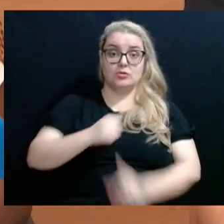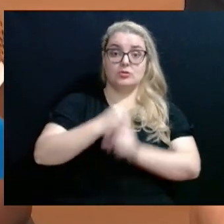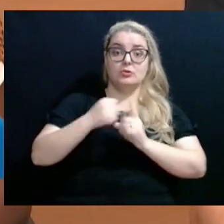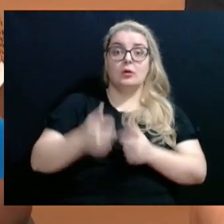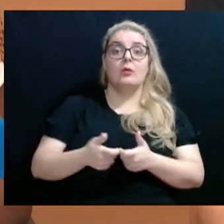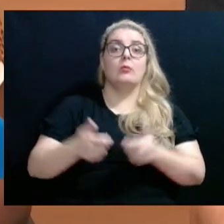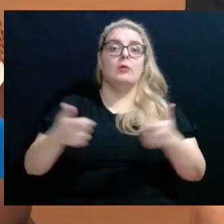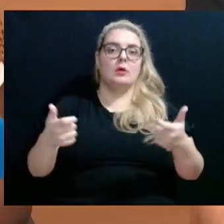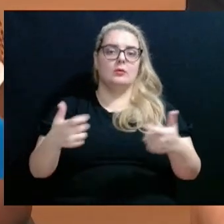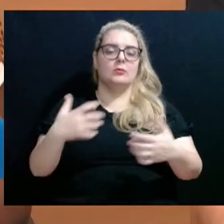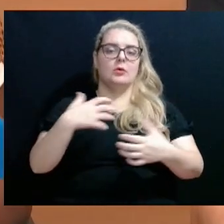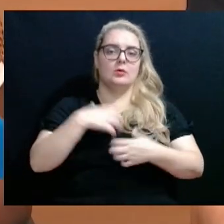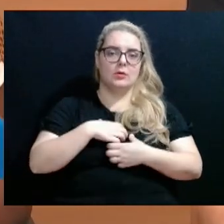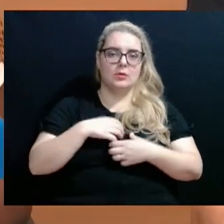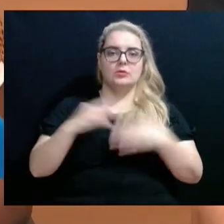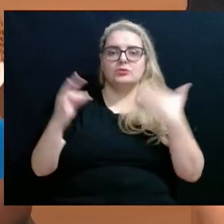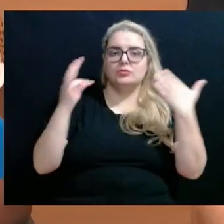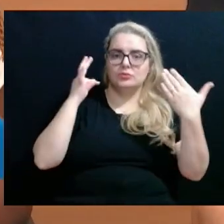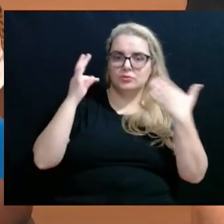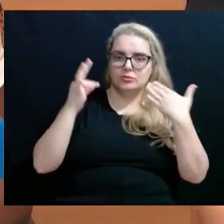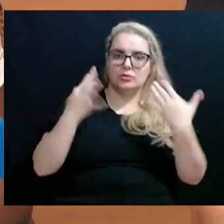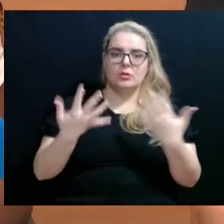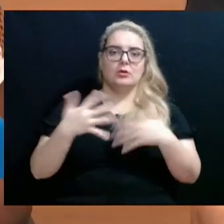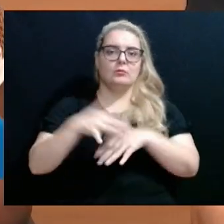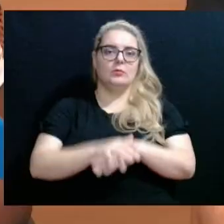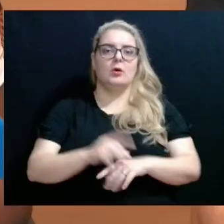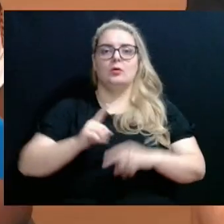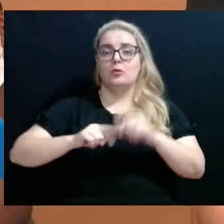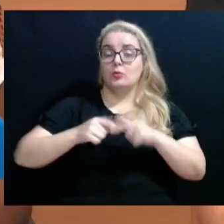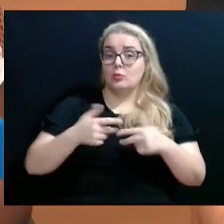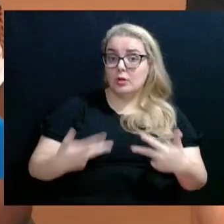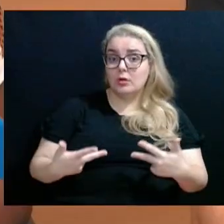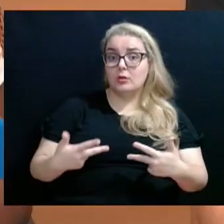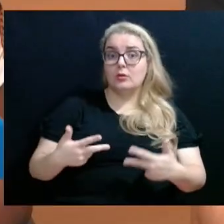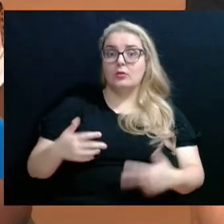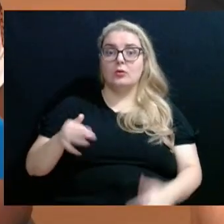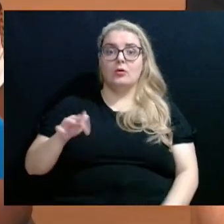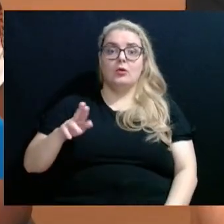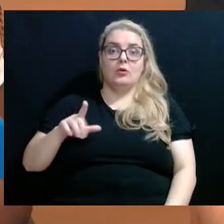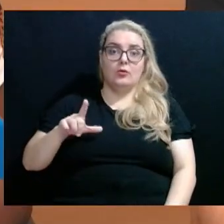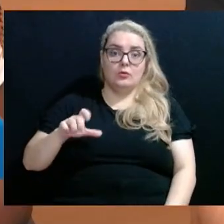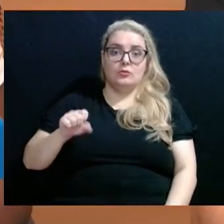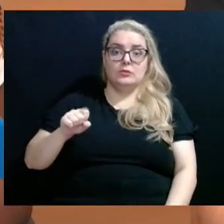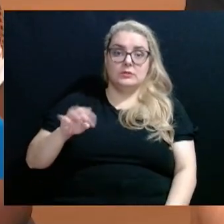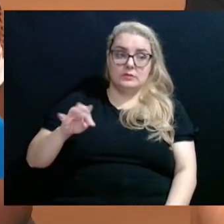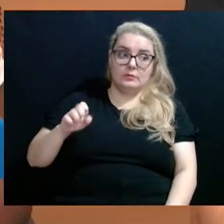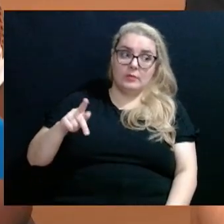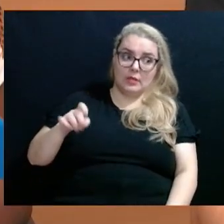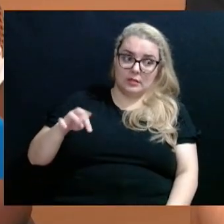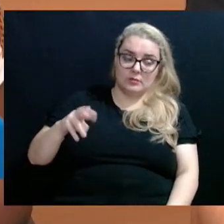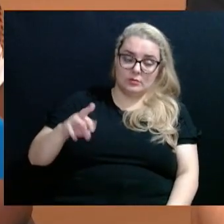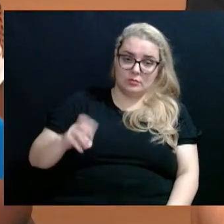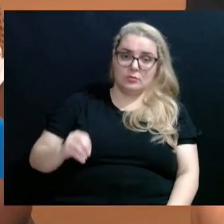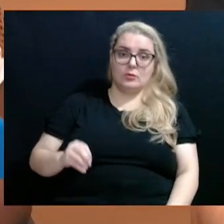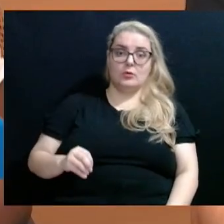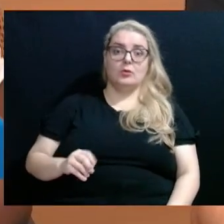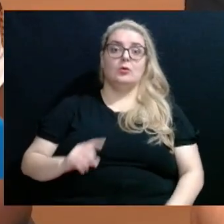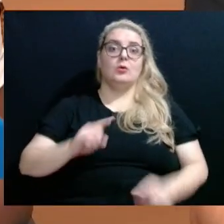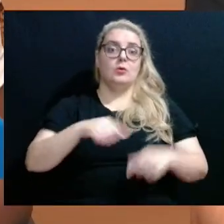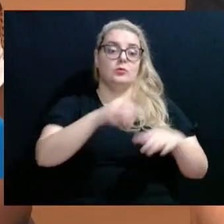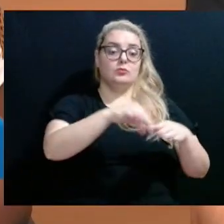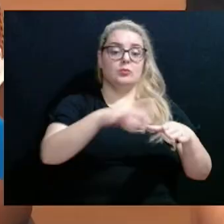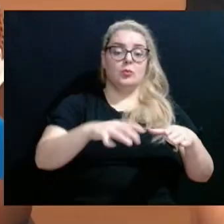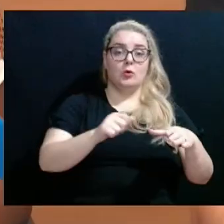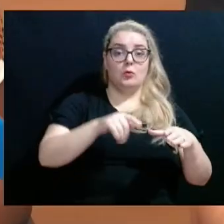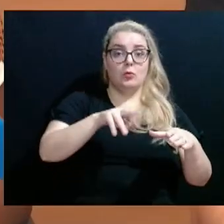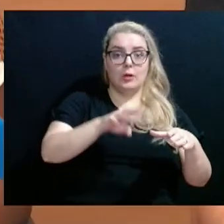formas terapêuticas, incluindo produtos full espectro, como a gente trouxe aqui, o fato de que o autocultivo não foi